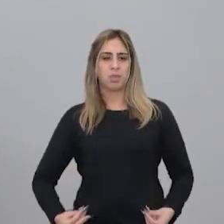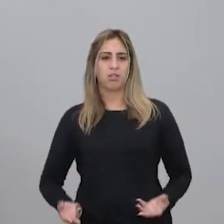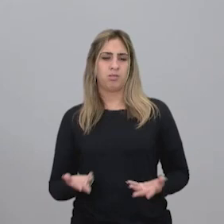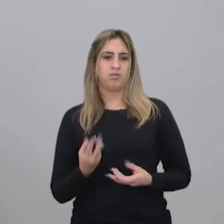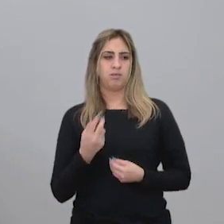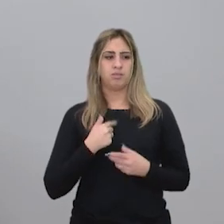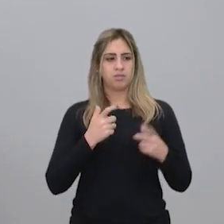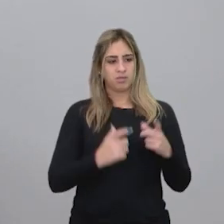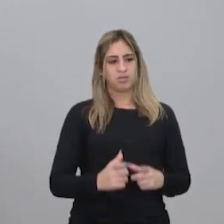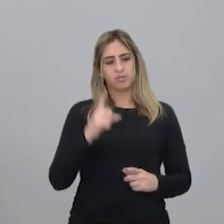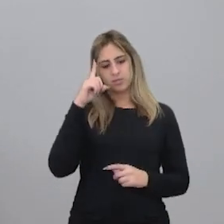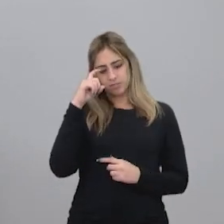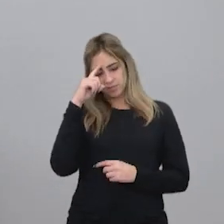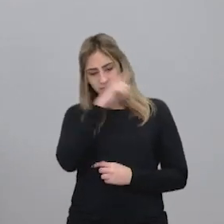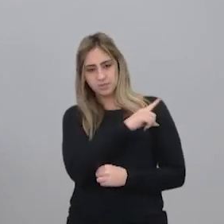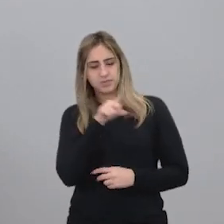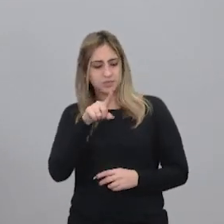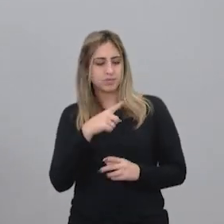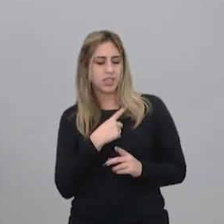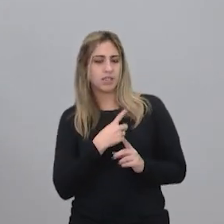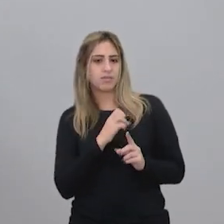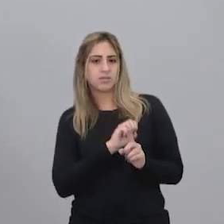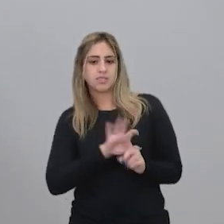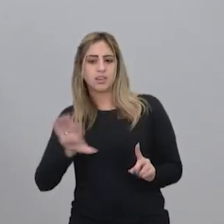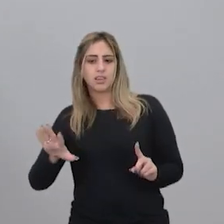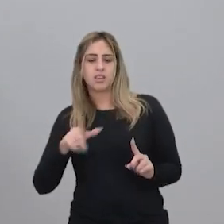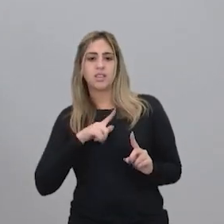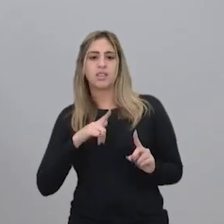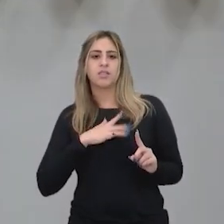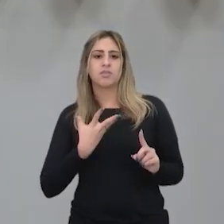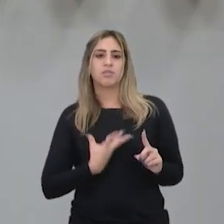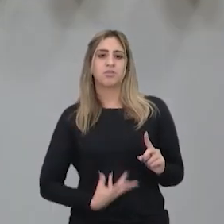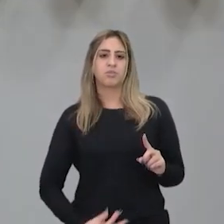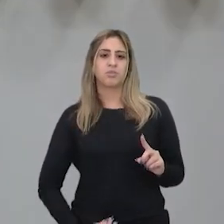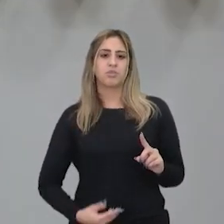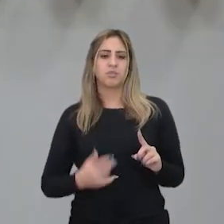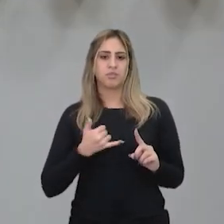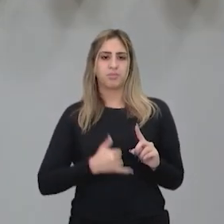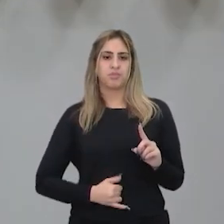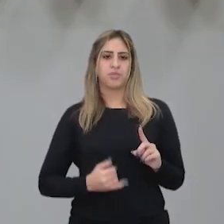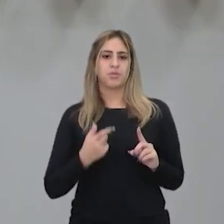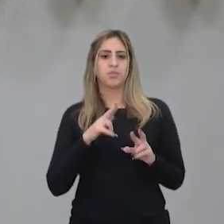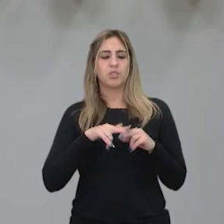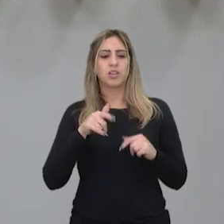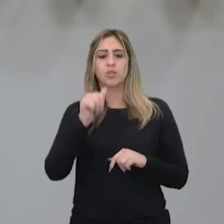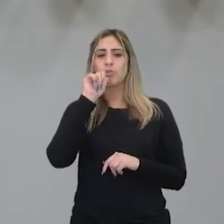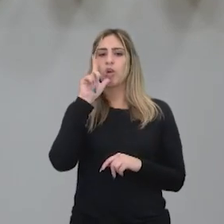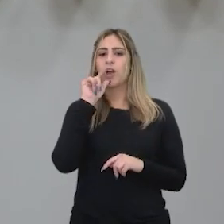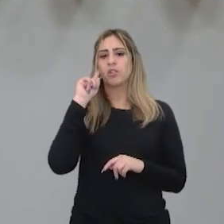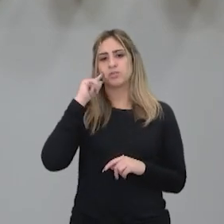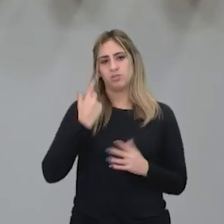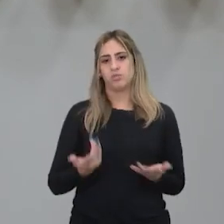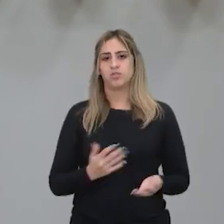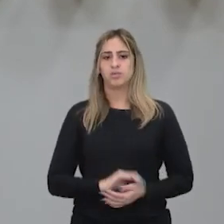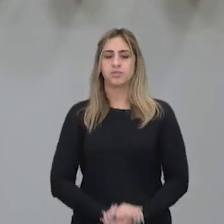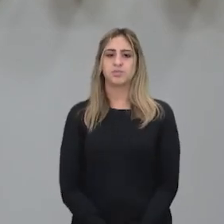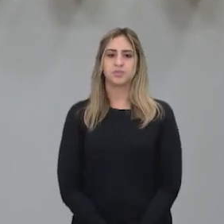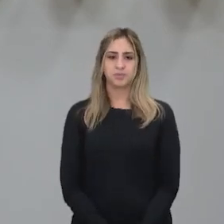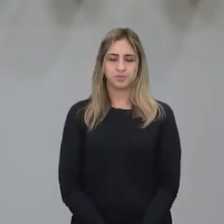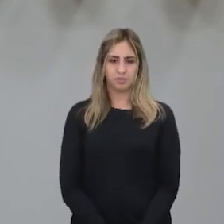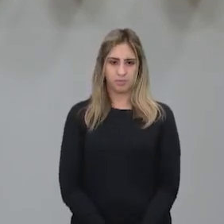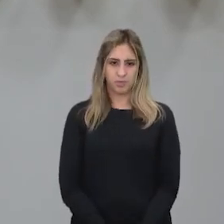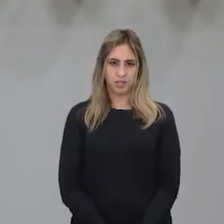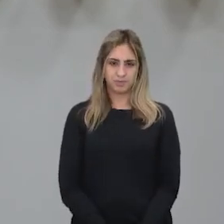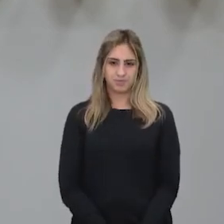que difícil de você sair dali e você ter uma diarreia por tomar uma coisa contaminada. Então... Exato. Então